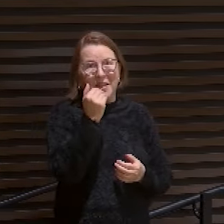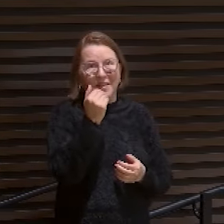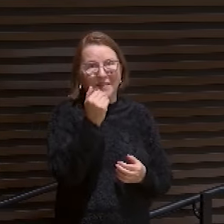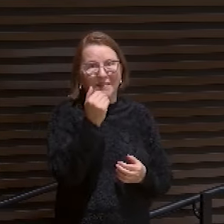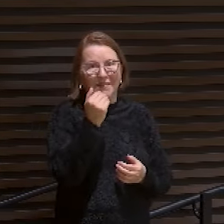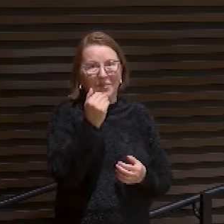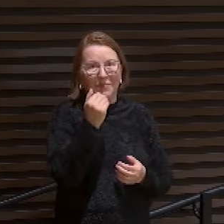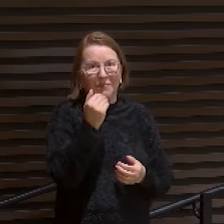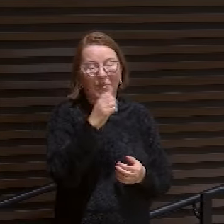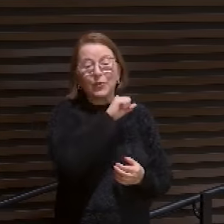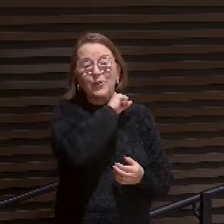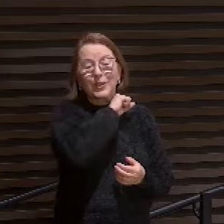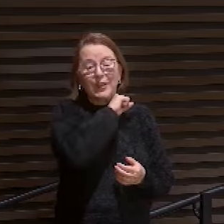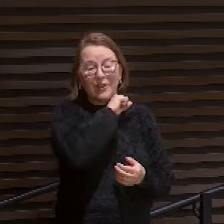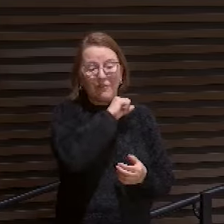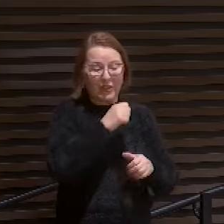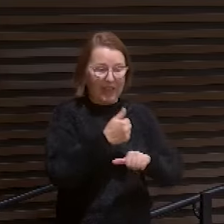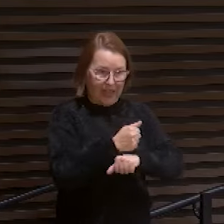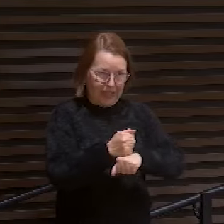o holocausto de Abraão.